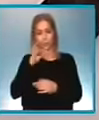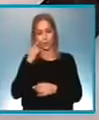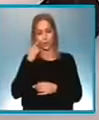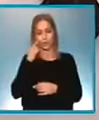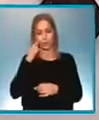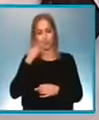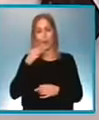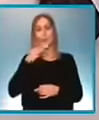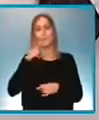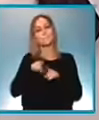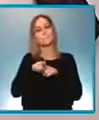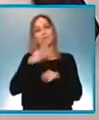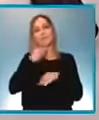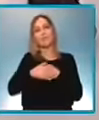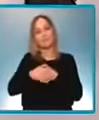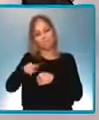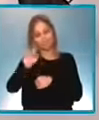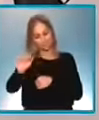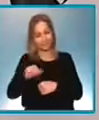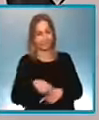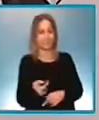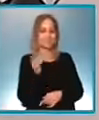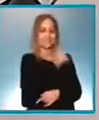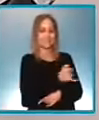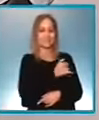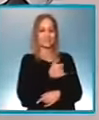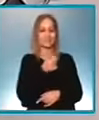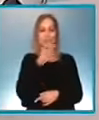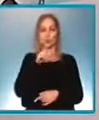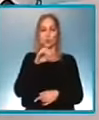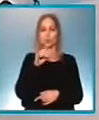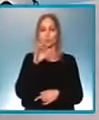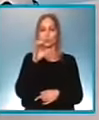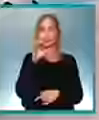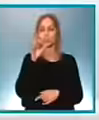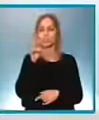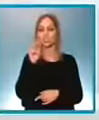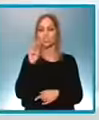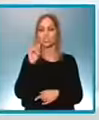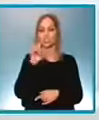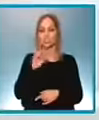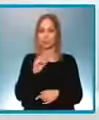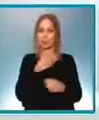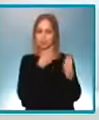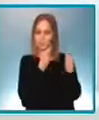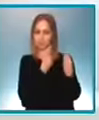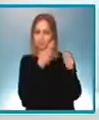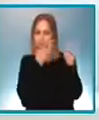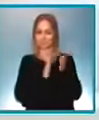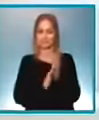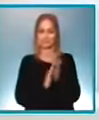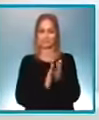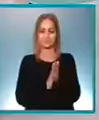Mano Velho. O Mano Velho. O Mano Velho. E na Bruno guitarra. Chaveiro. Bruno Chaveiro, grande amigo, grande talento. Muito